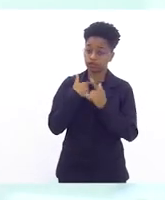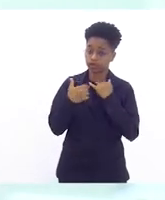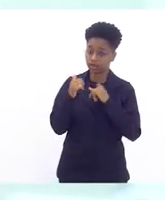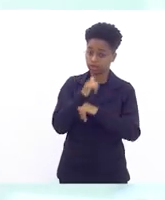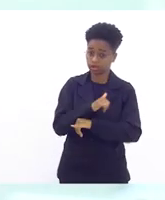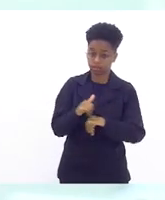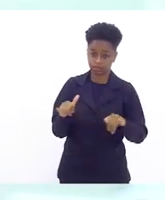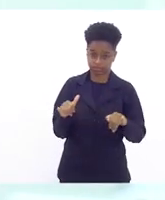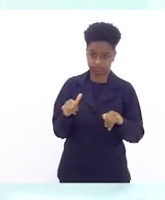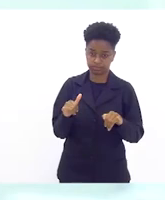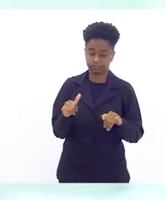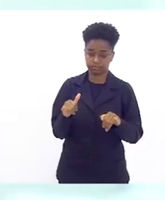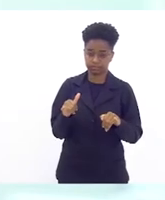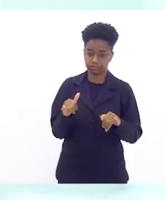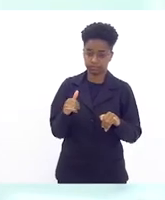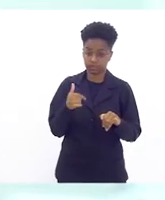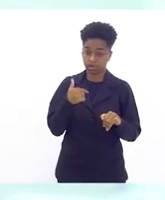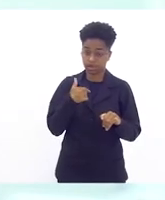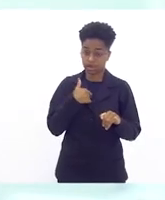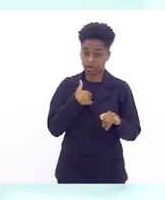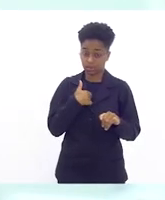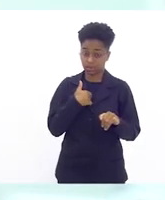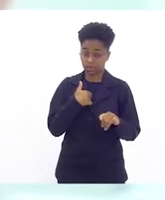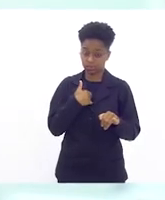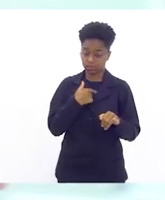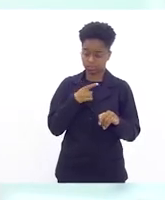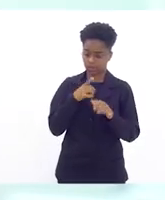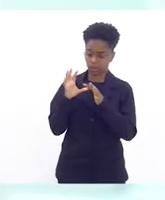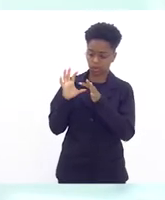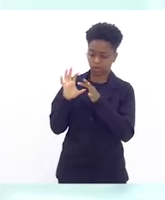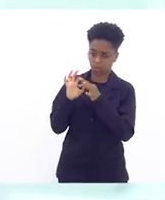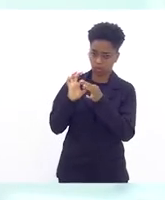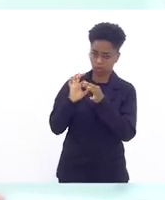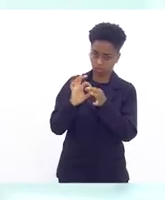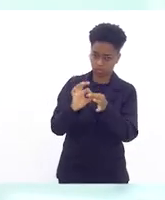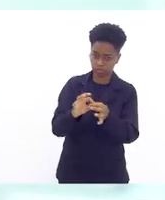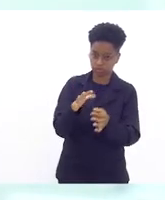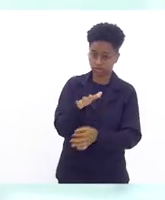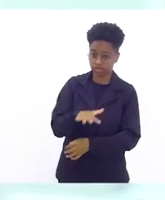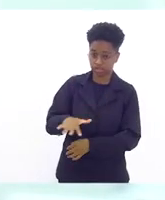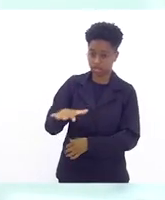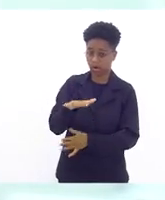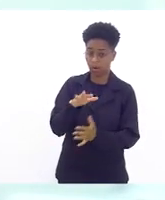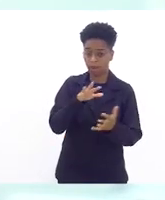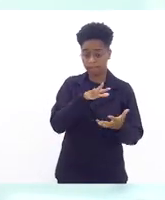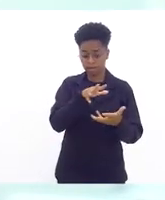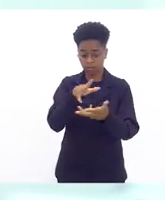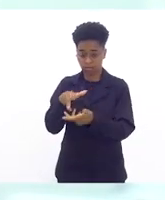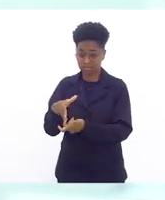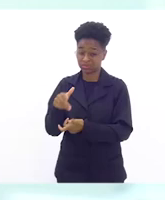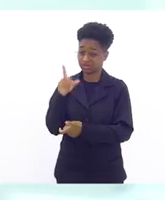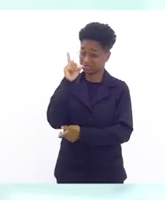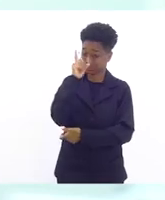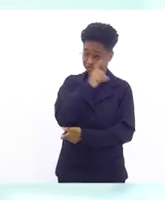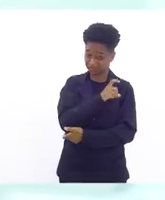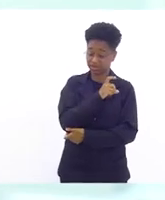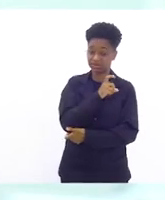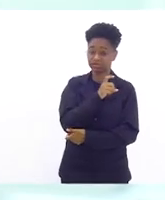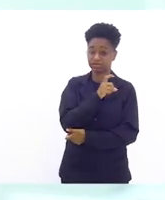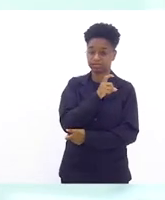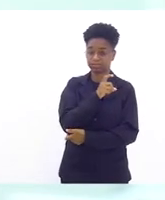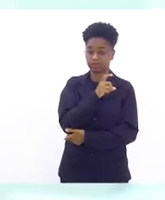assim apesar do contexto geral Mundial isso é muito complicado